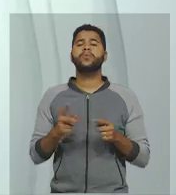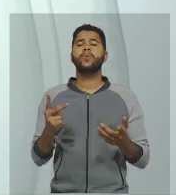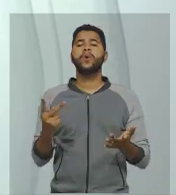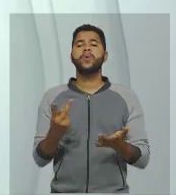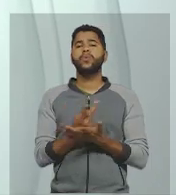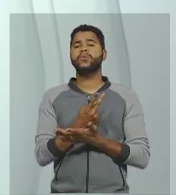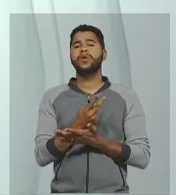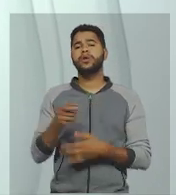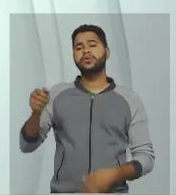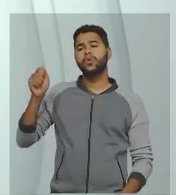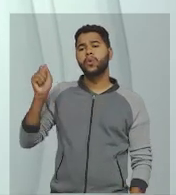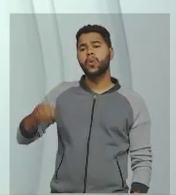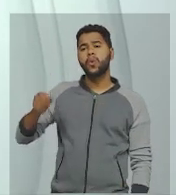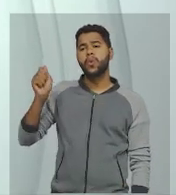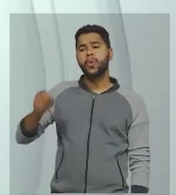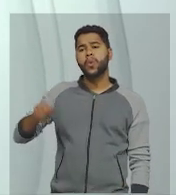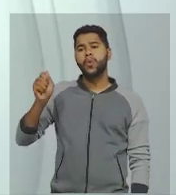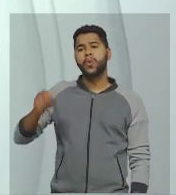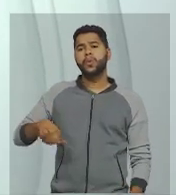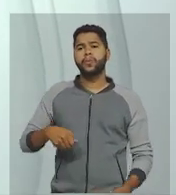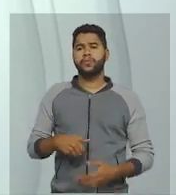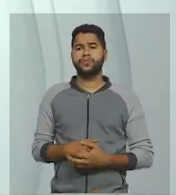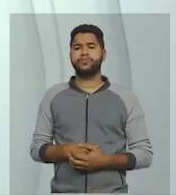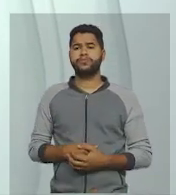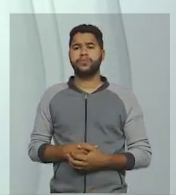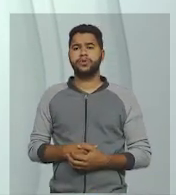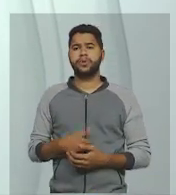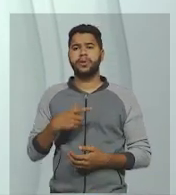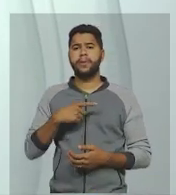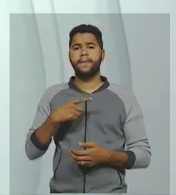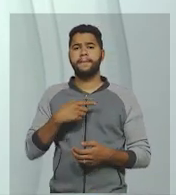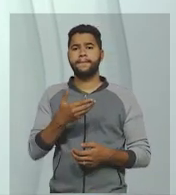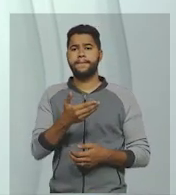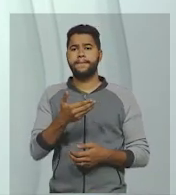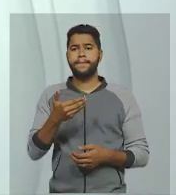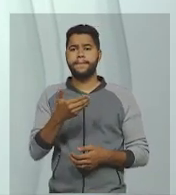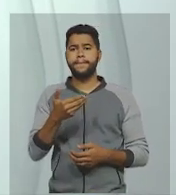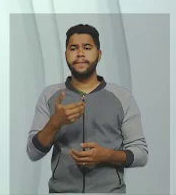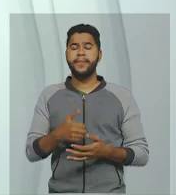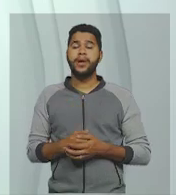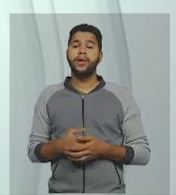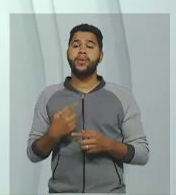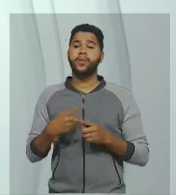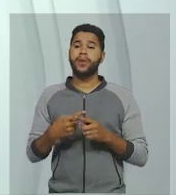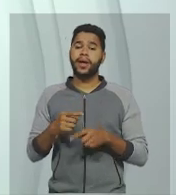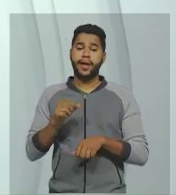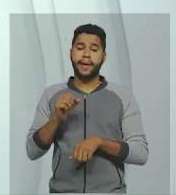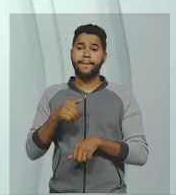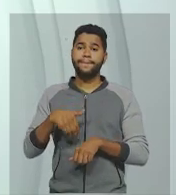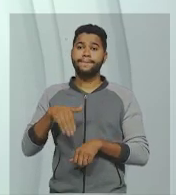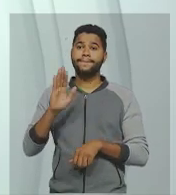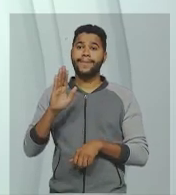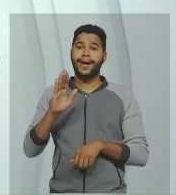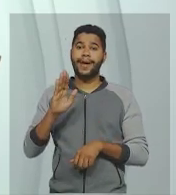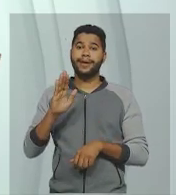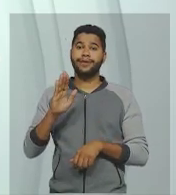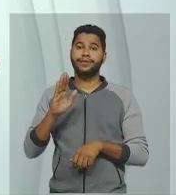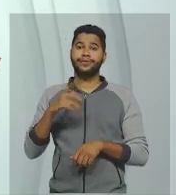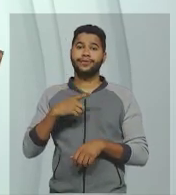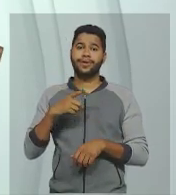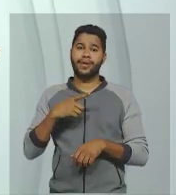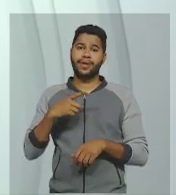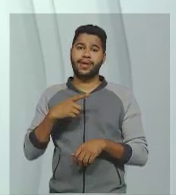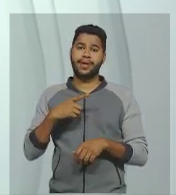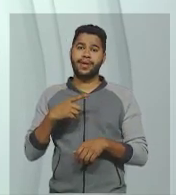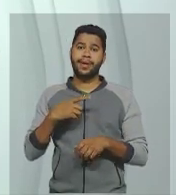com o martelo dessa forma? Eu tenho que ficar com o meu dedo mais próximo desse lado. Porque essa parte é muito mais massiva,